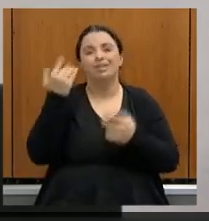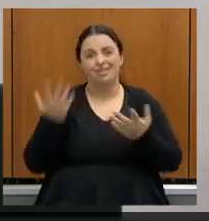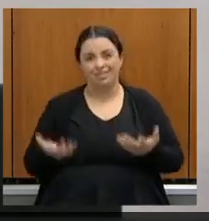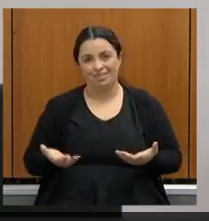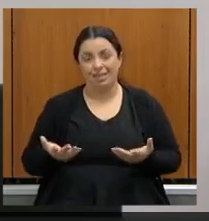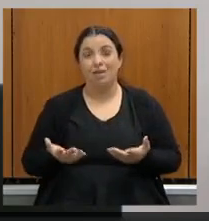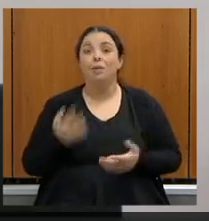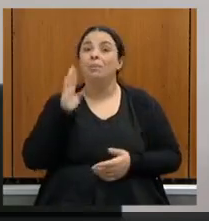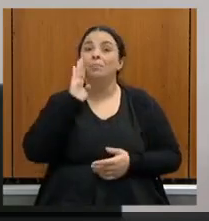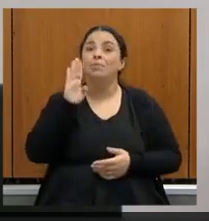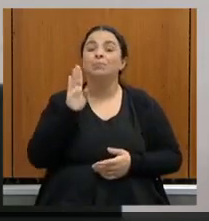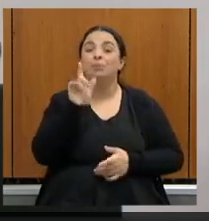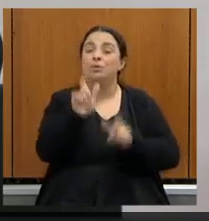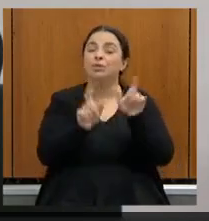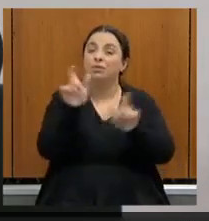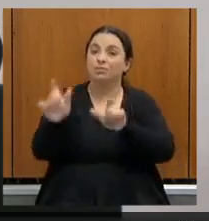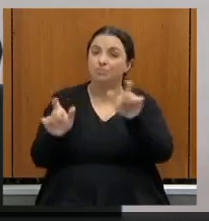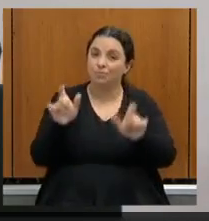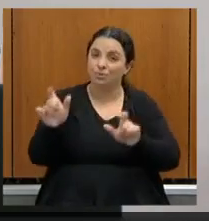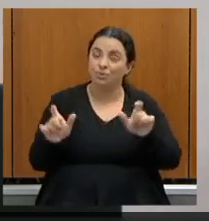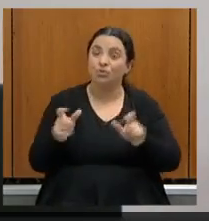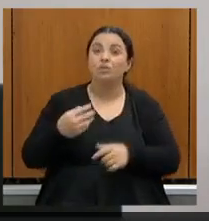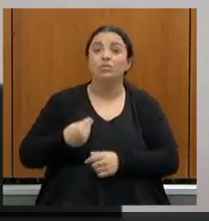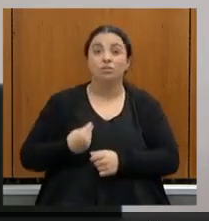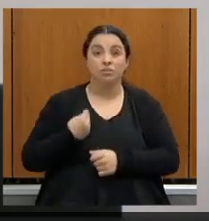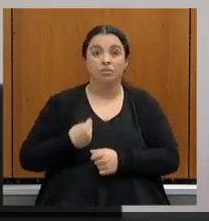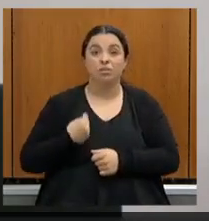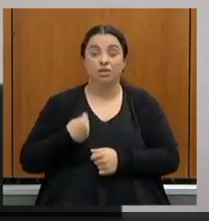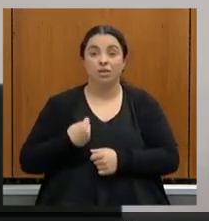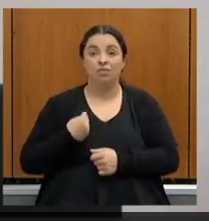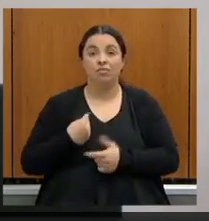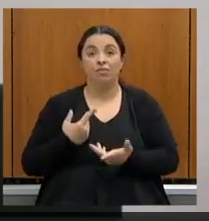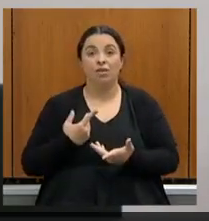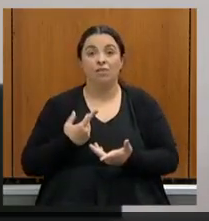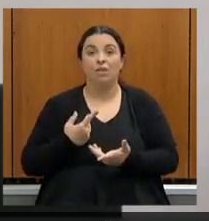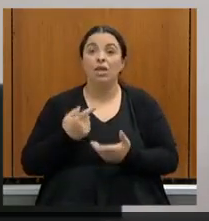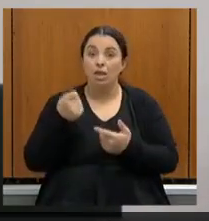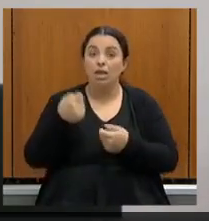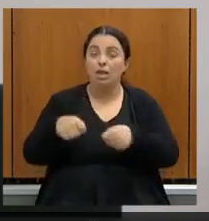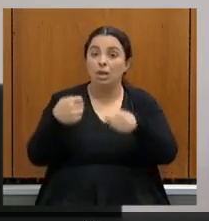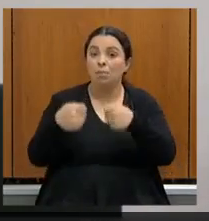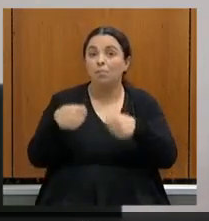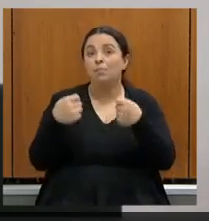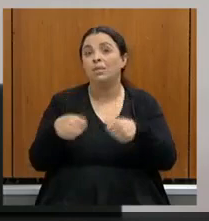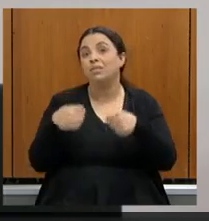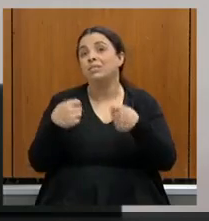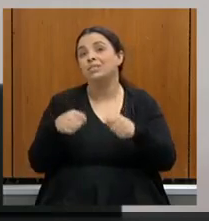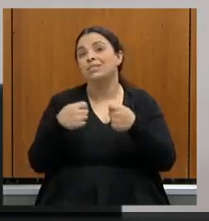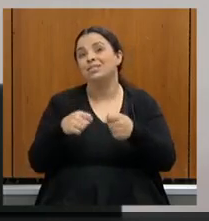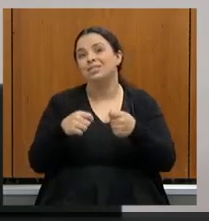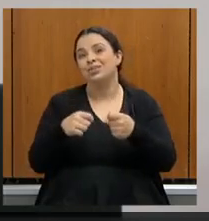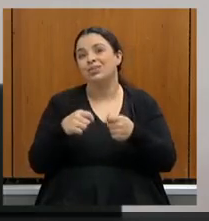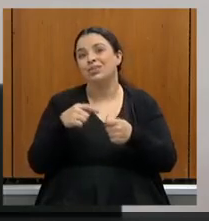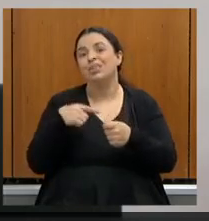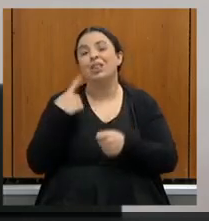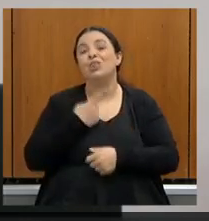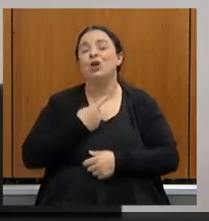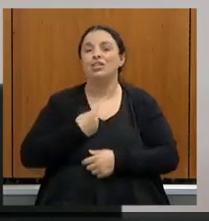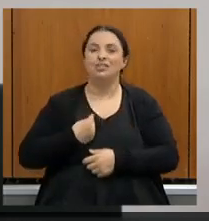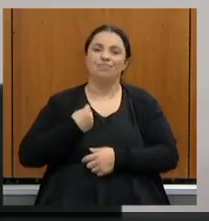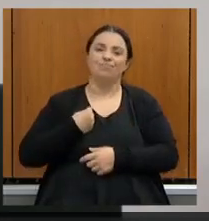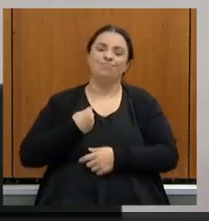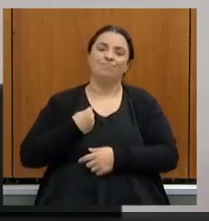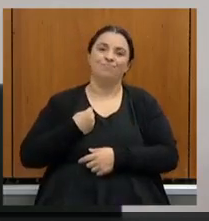com relação às pessoas que vivem e que dependem também da nossa existência então